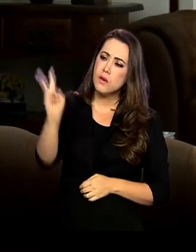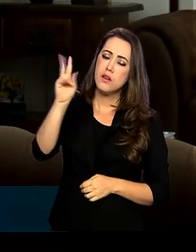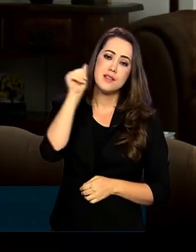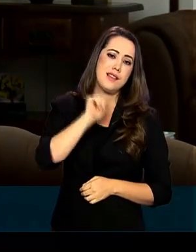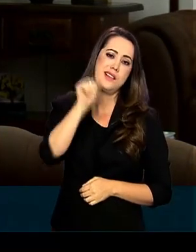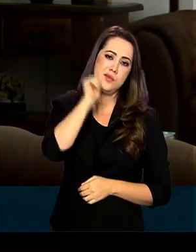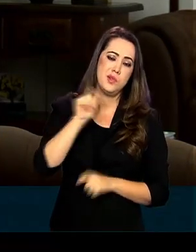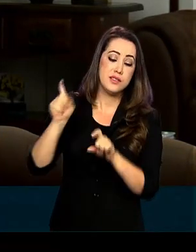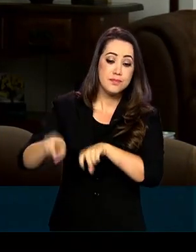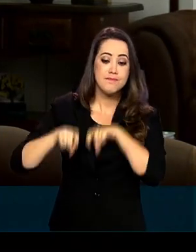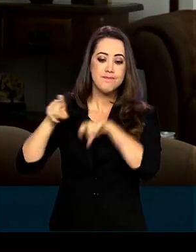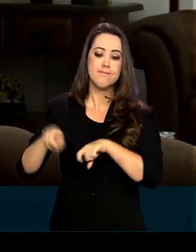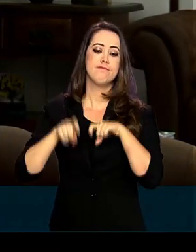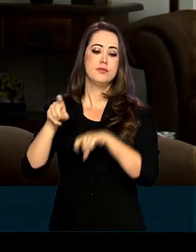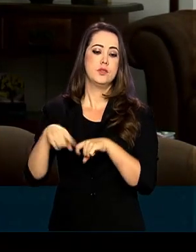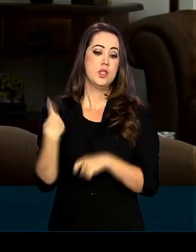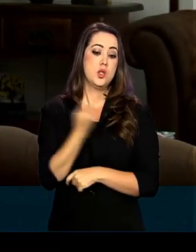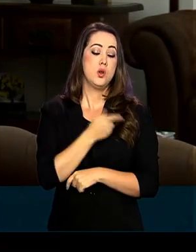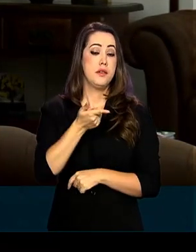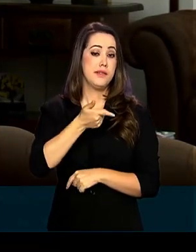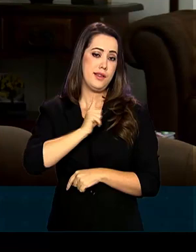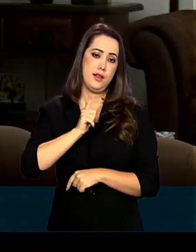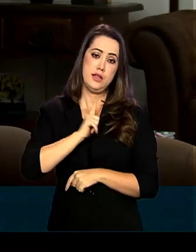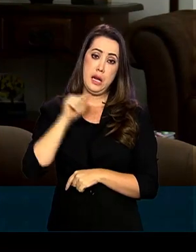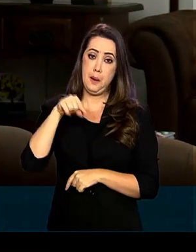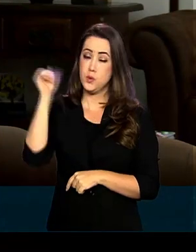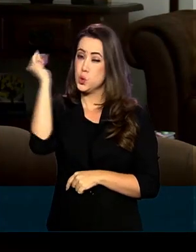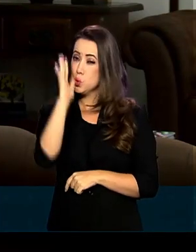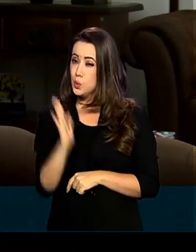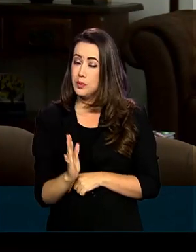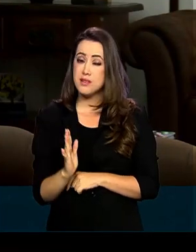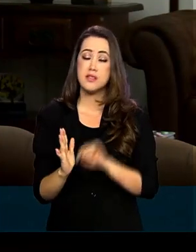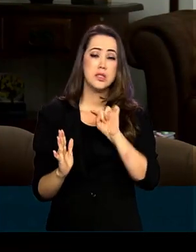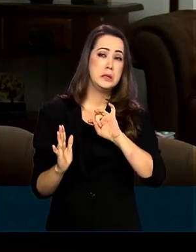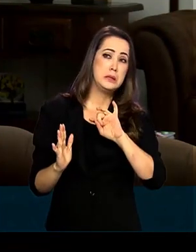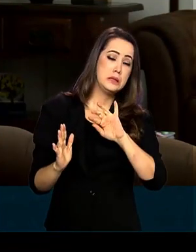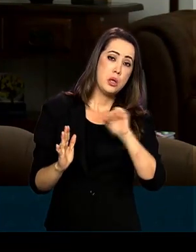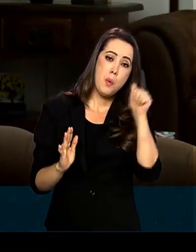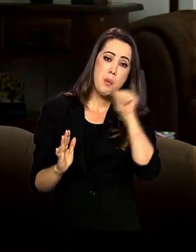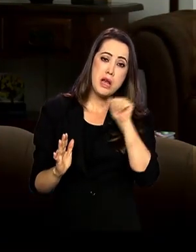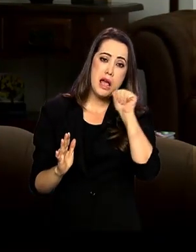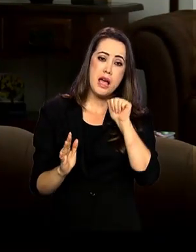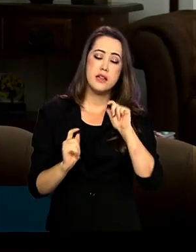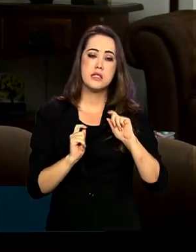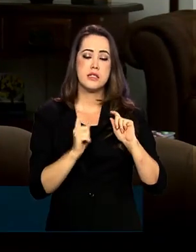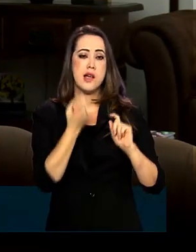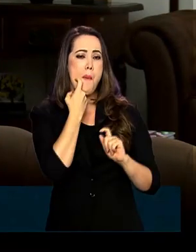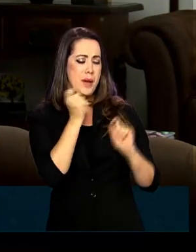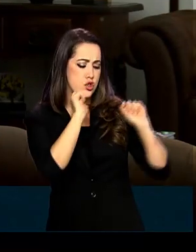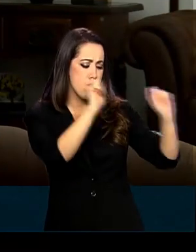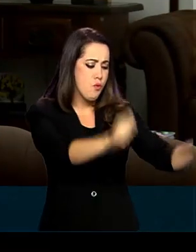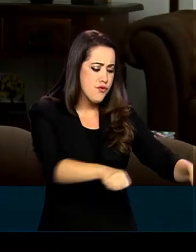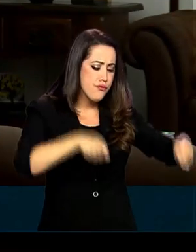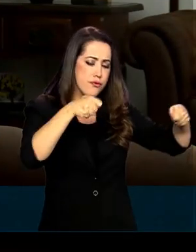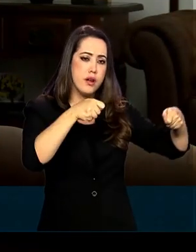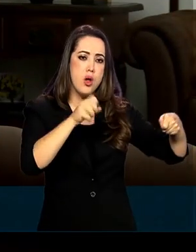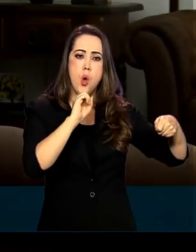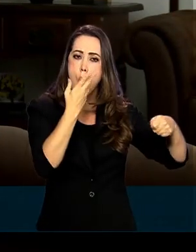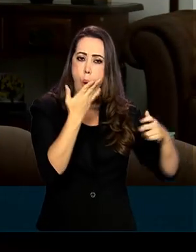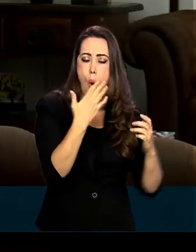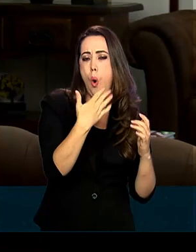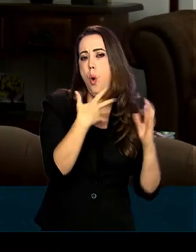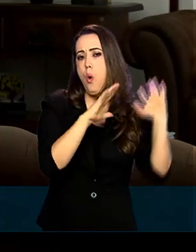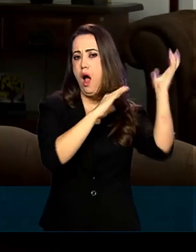produtoras rurais, que nós temos aí no Brasil todo, mulheres pescadoras, mulheres extrativistas,